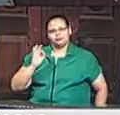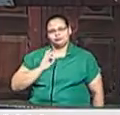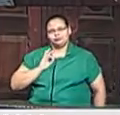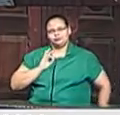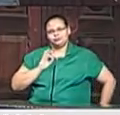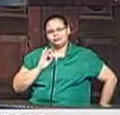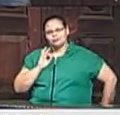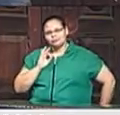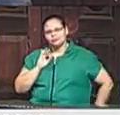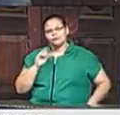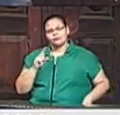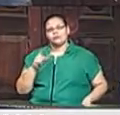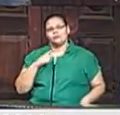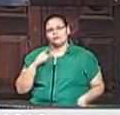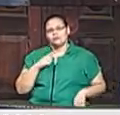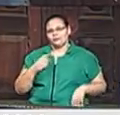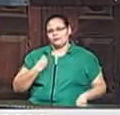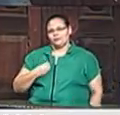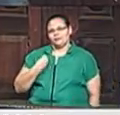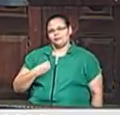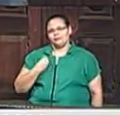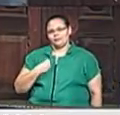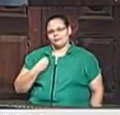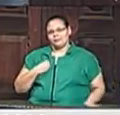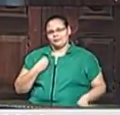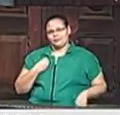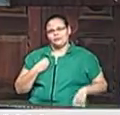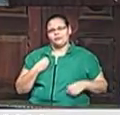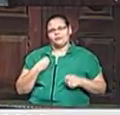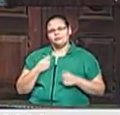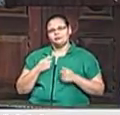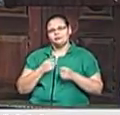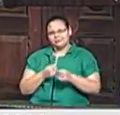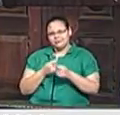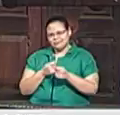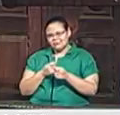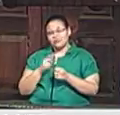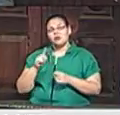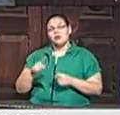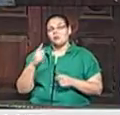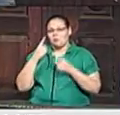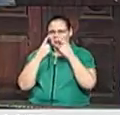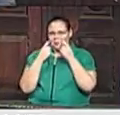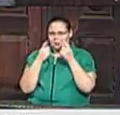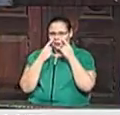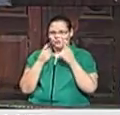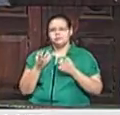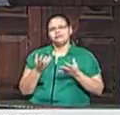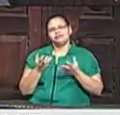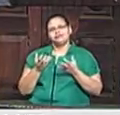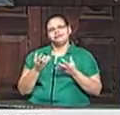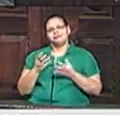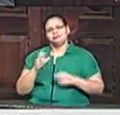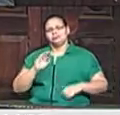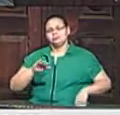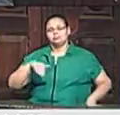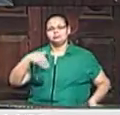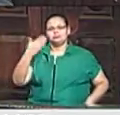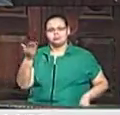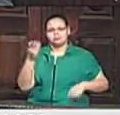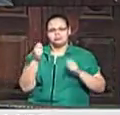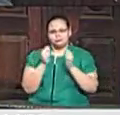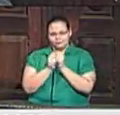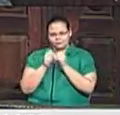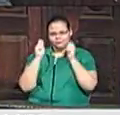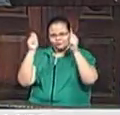de choque que estavam participando da repressão, chegando às lágrimas, porque gostariam de estar do lado daqueles que